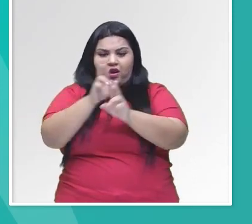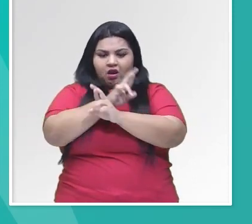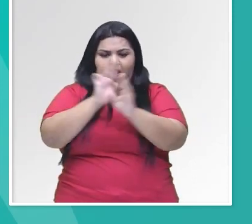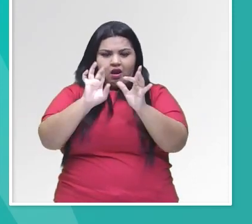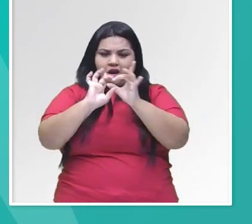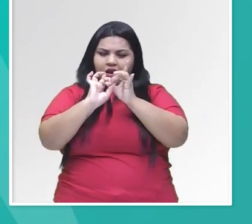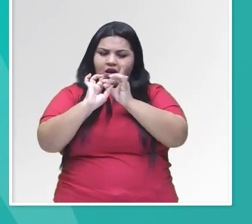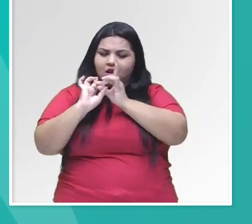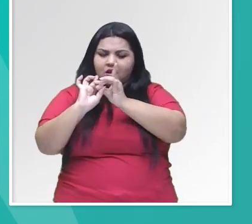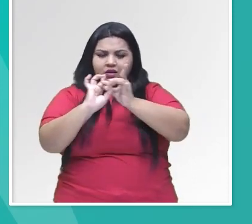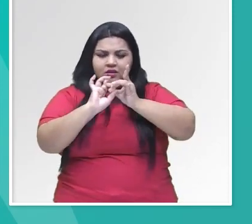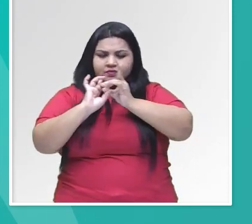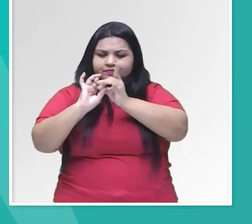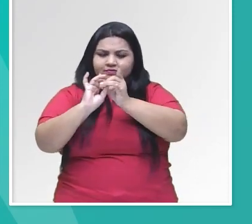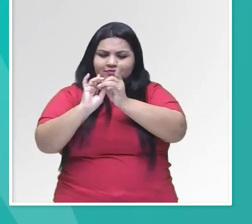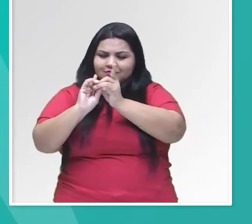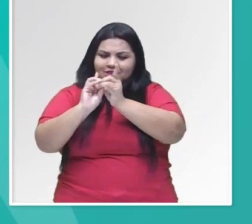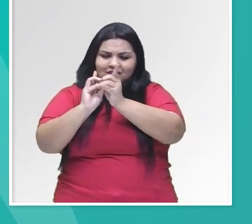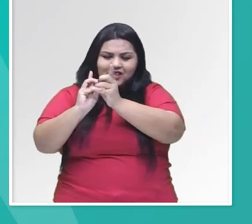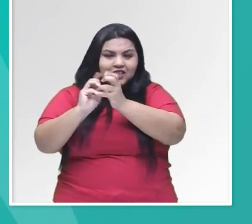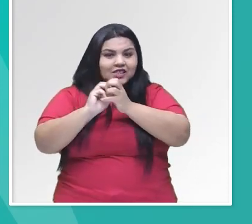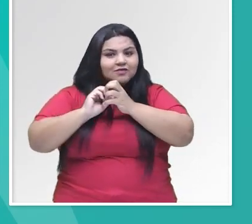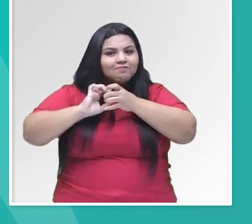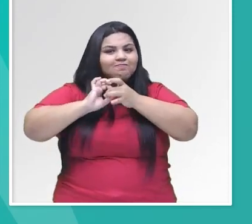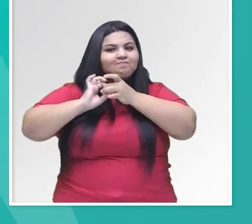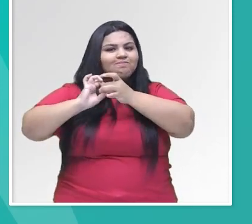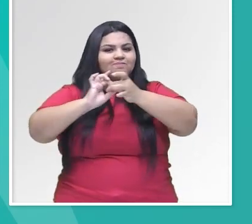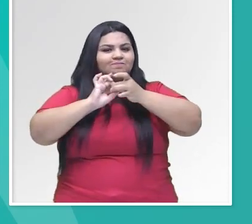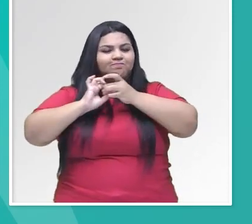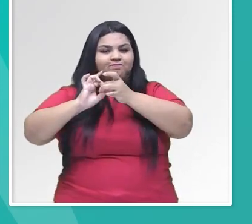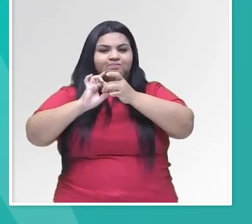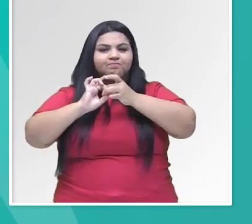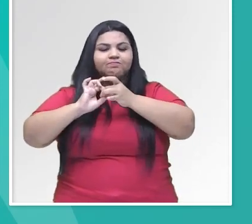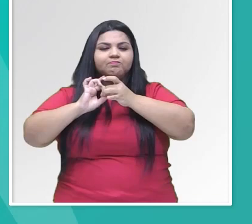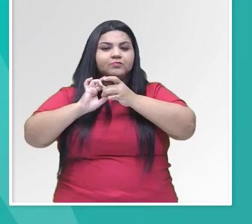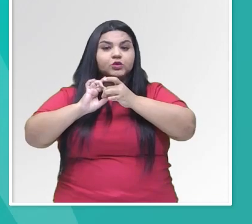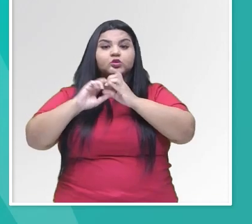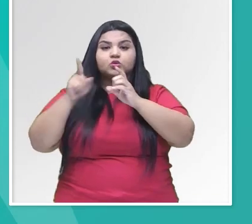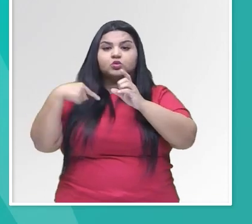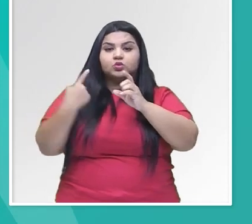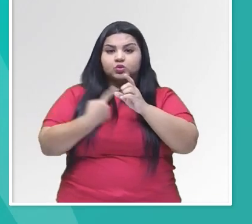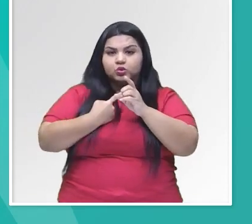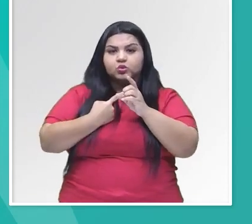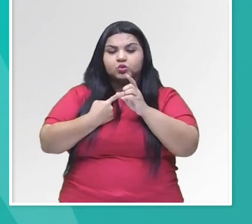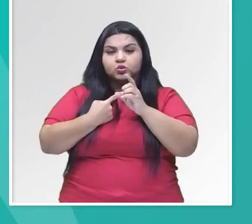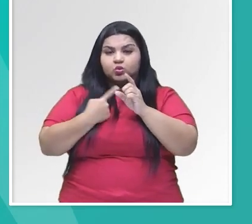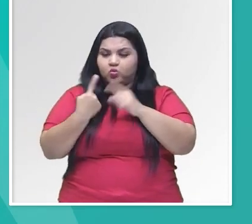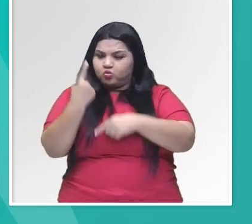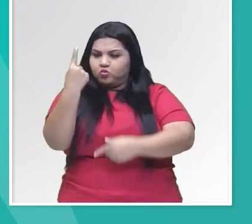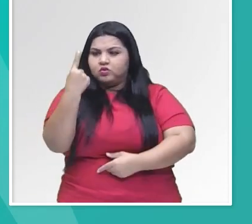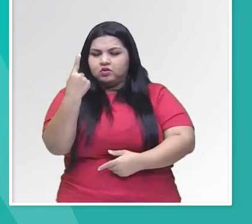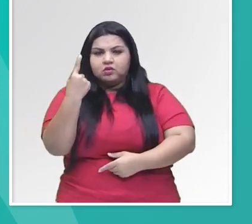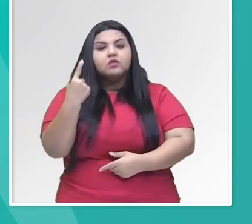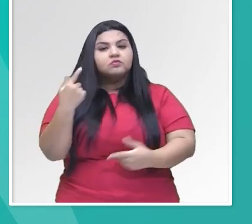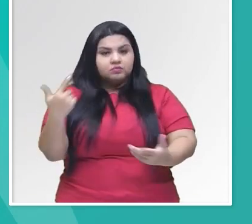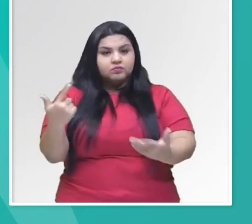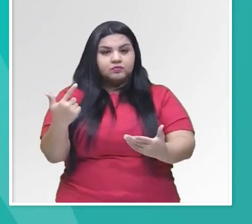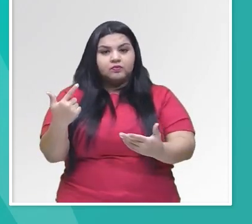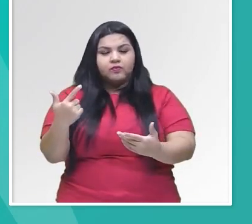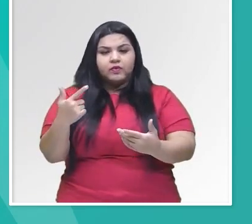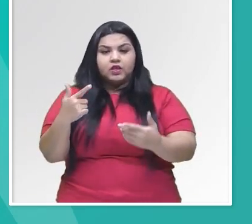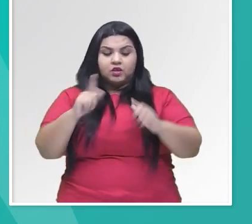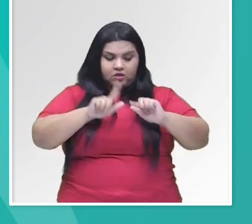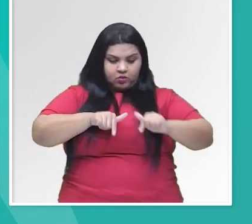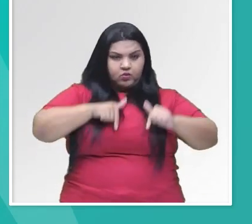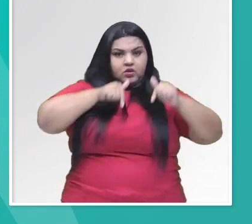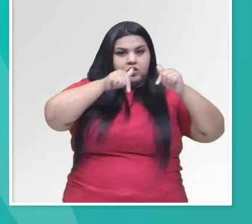correlacionados, estamos ligados uns aos outros. Nós somos todos unos. Então, aquela